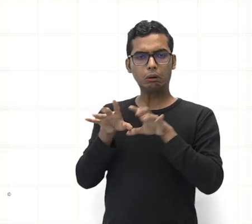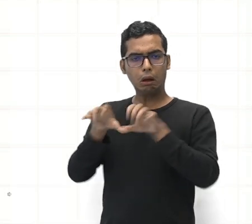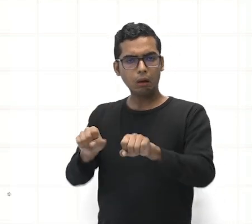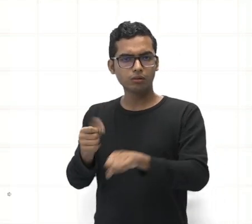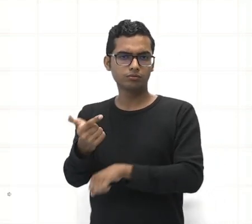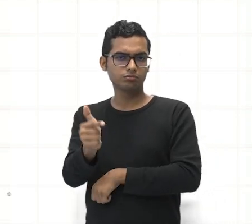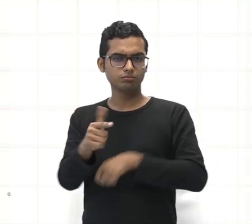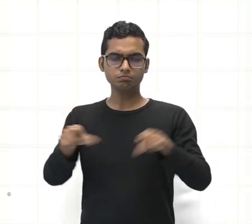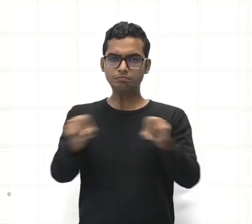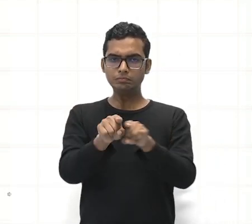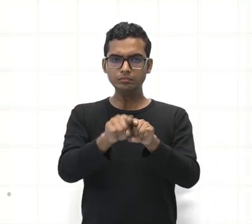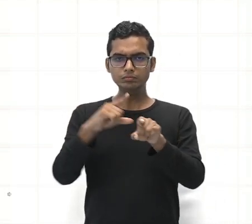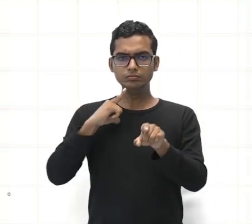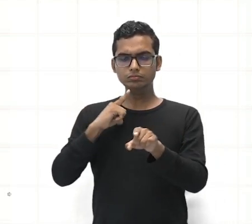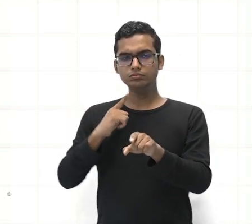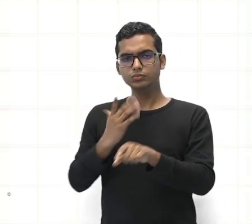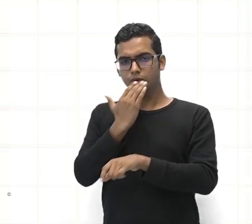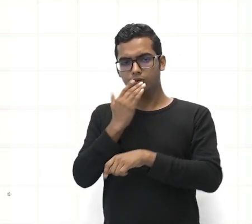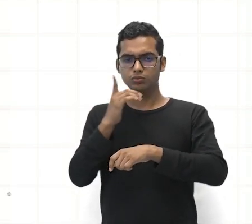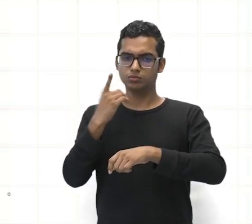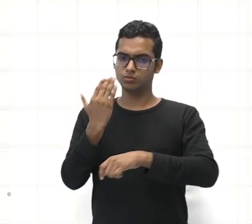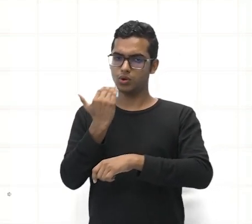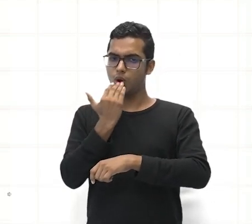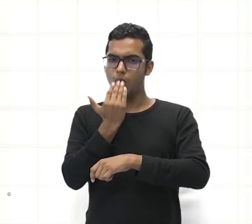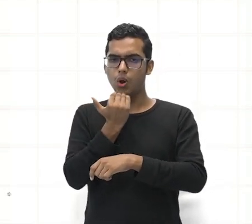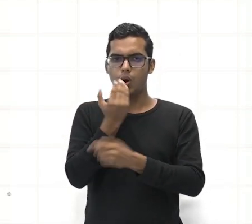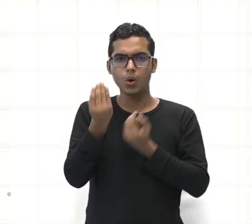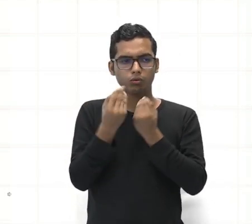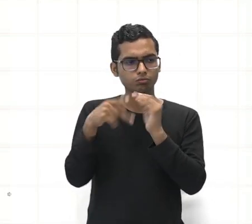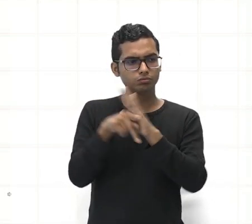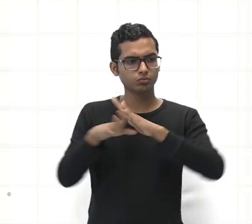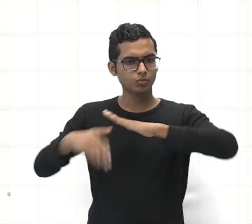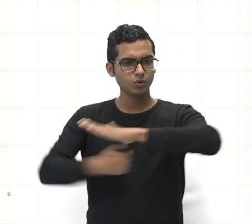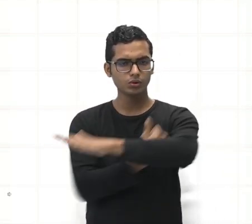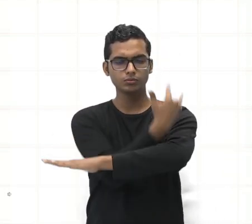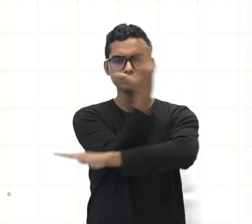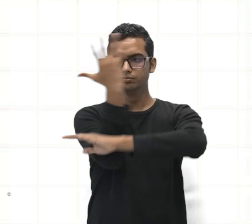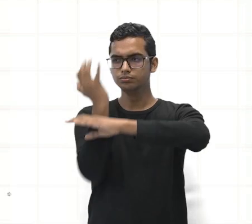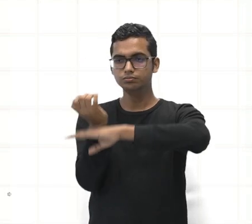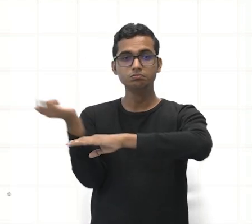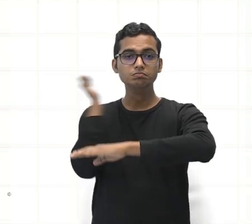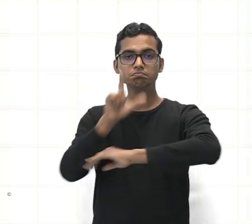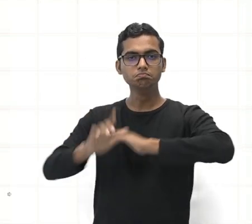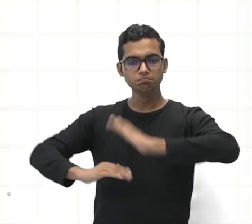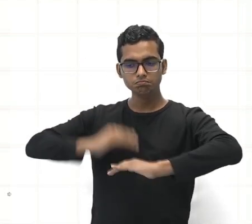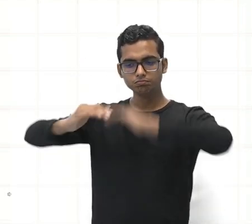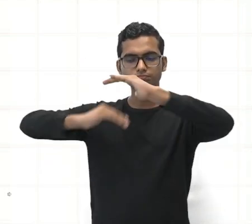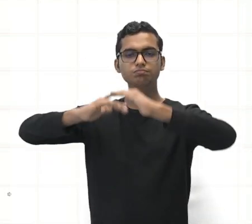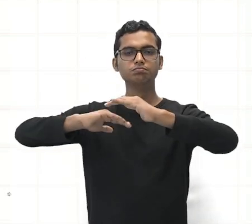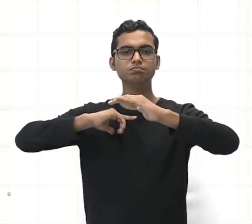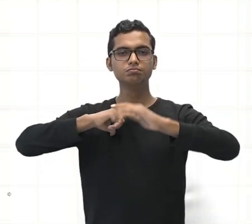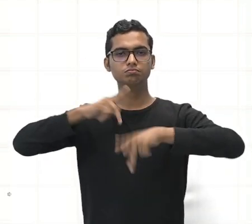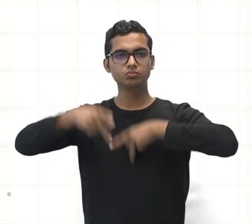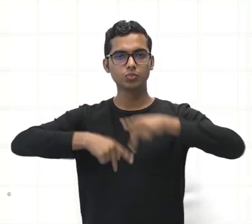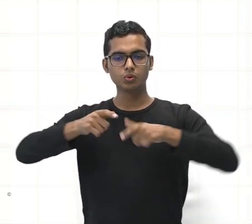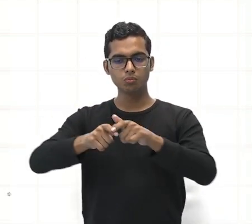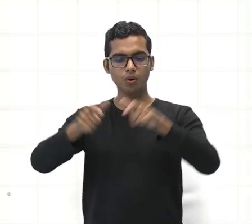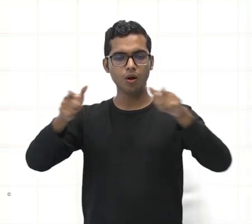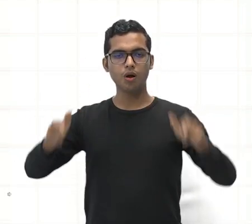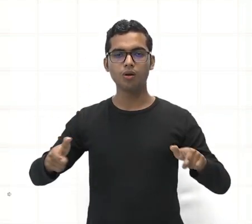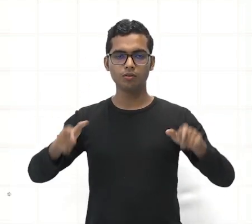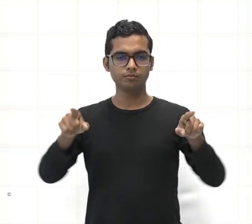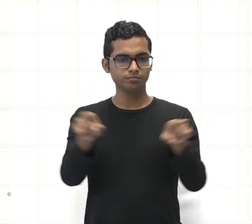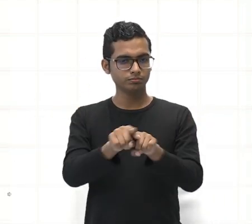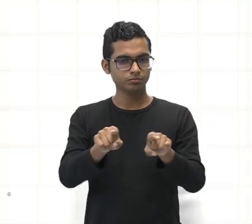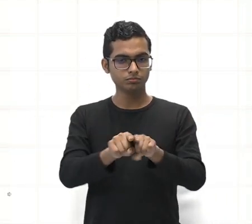causar um desequilíbrio, porque ela vai se alimentar de alguém, mas não vai ter quem se alimente dela. Então ela consegue crescer, vai tendo uma superpopulação.